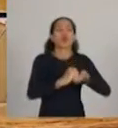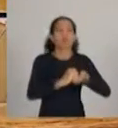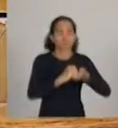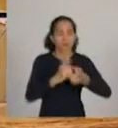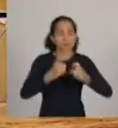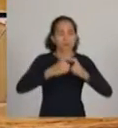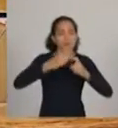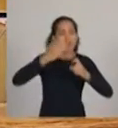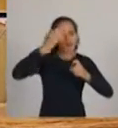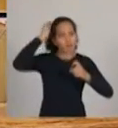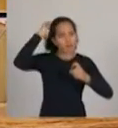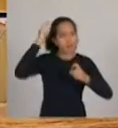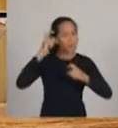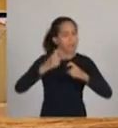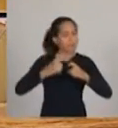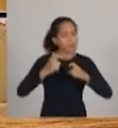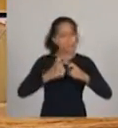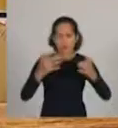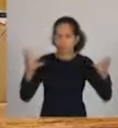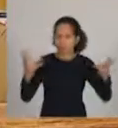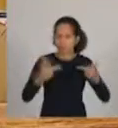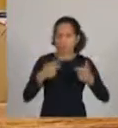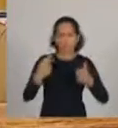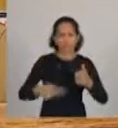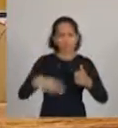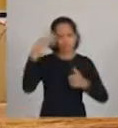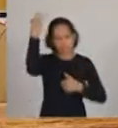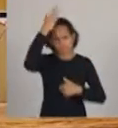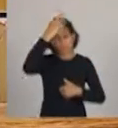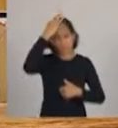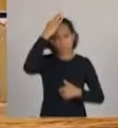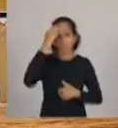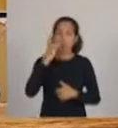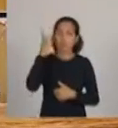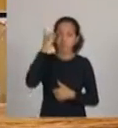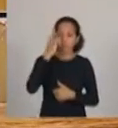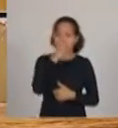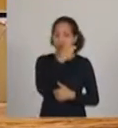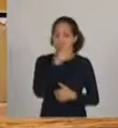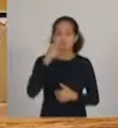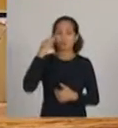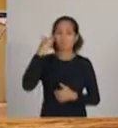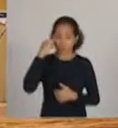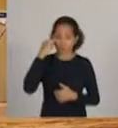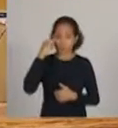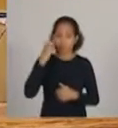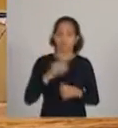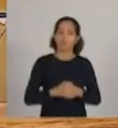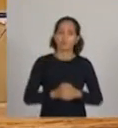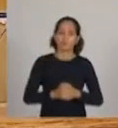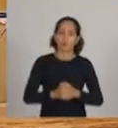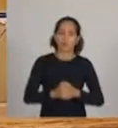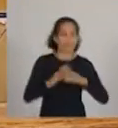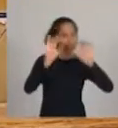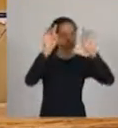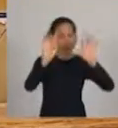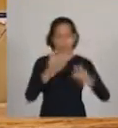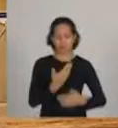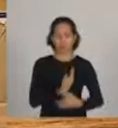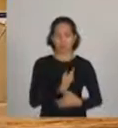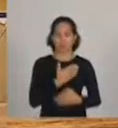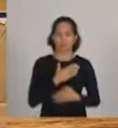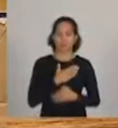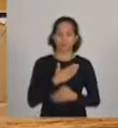Hércules Silveira, um grande médico de nosso estado, deputado Capitão Assunção, em especial meu